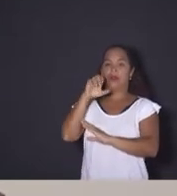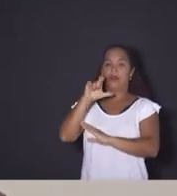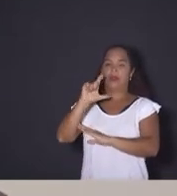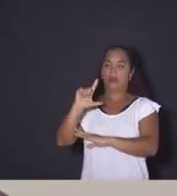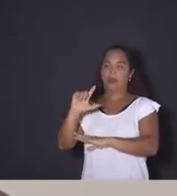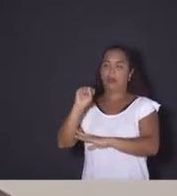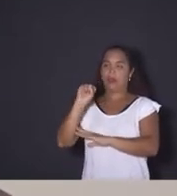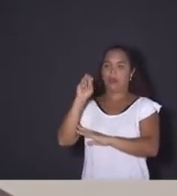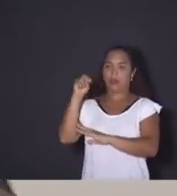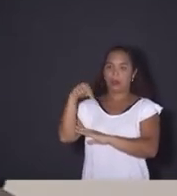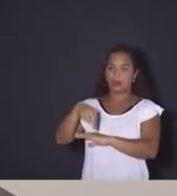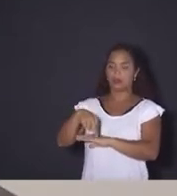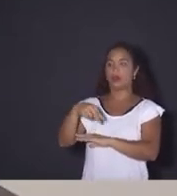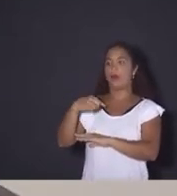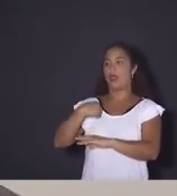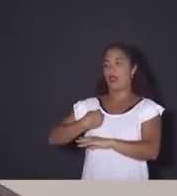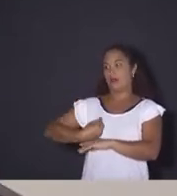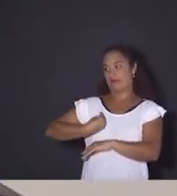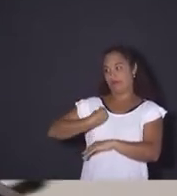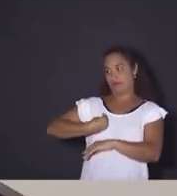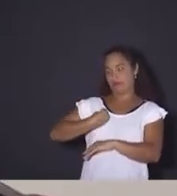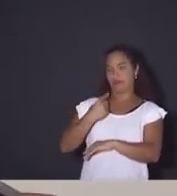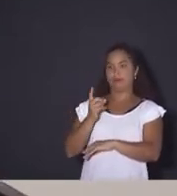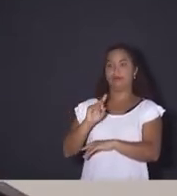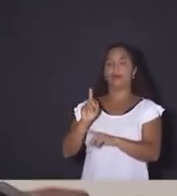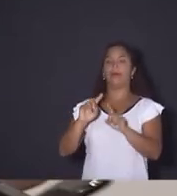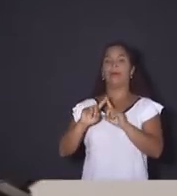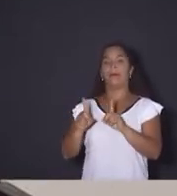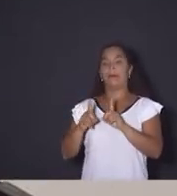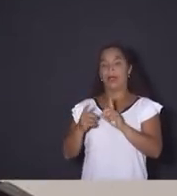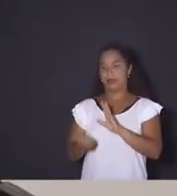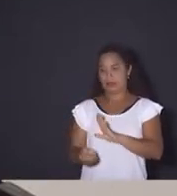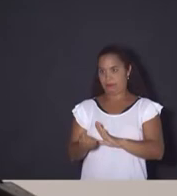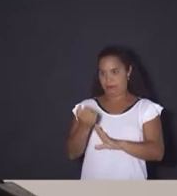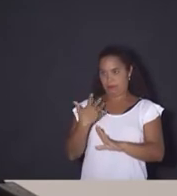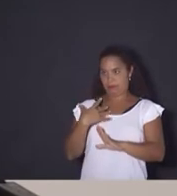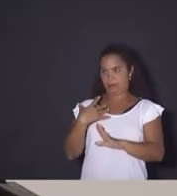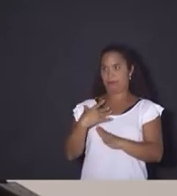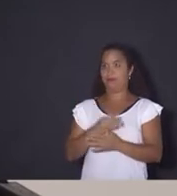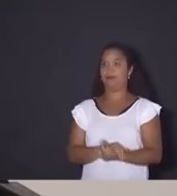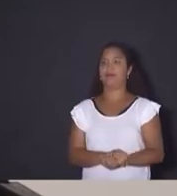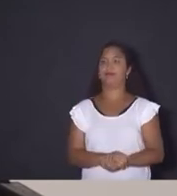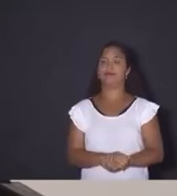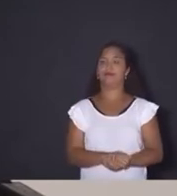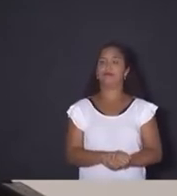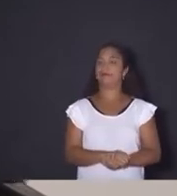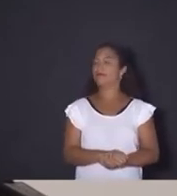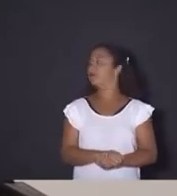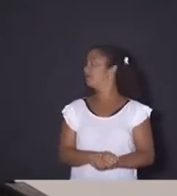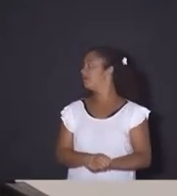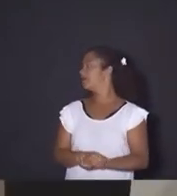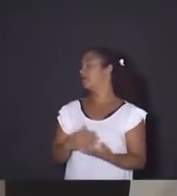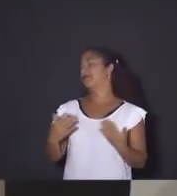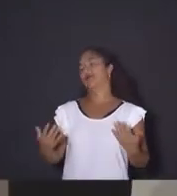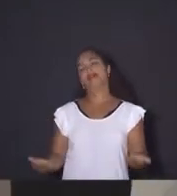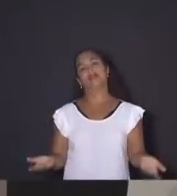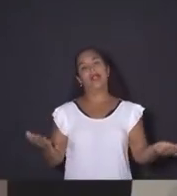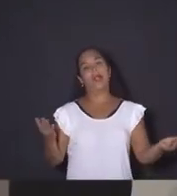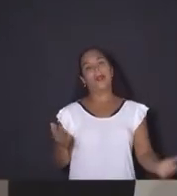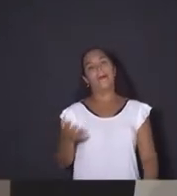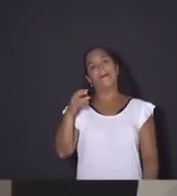Ele não pôde estar aqui, mas ele nos enviou uma pergunta aqui para que a gente pudesse fazer. Sabia que Nelson Preto ia me deixar no